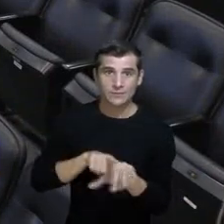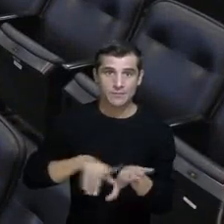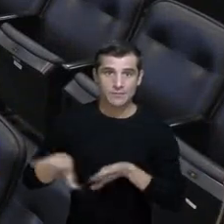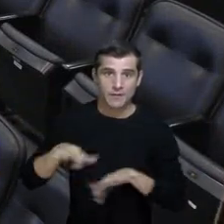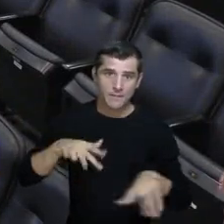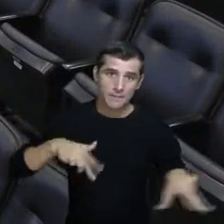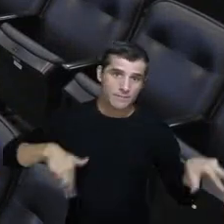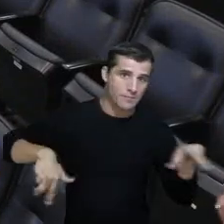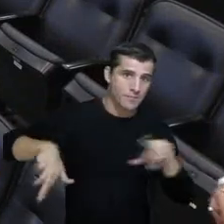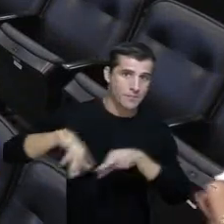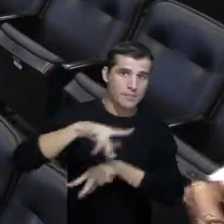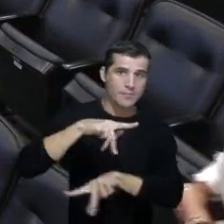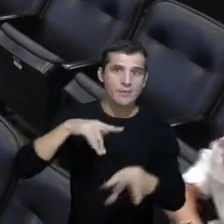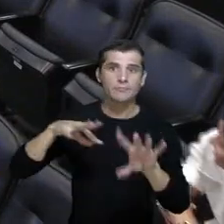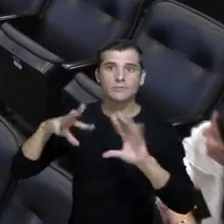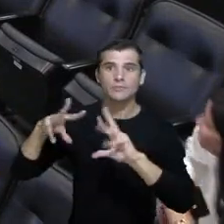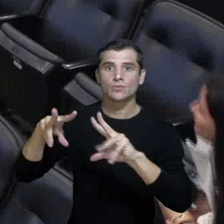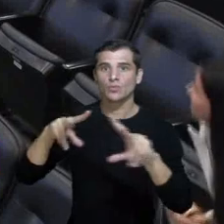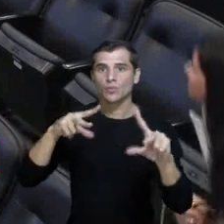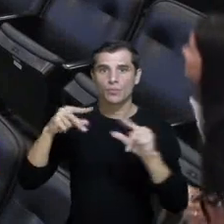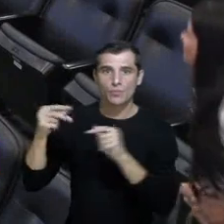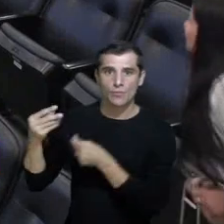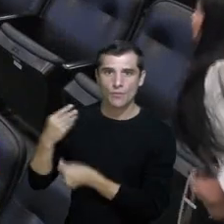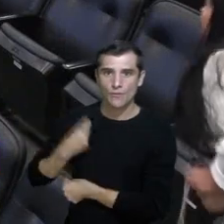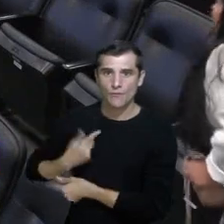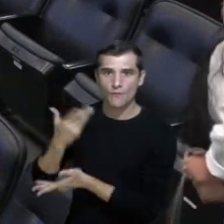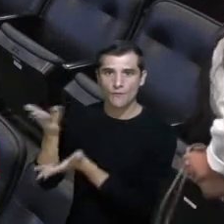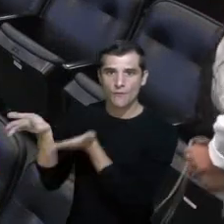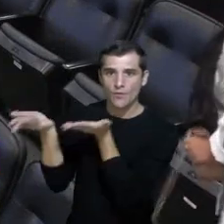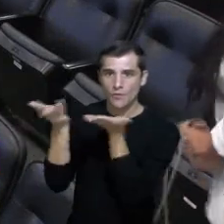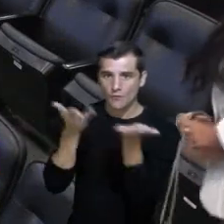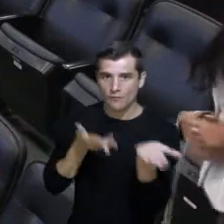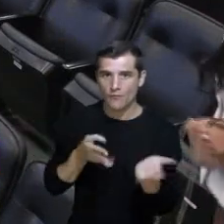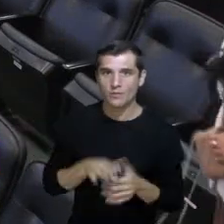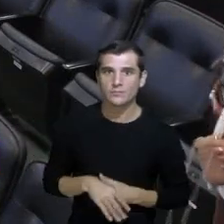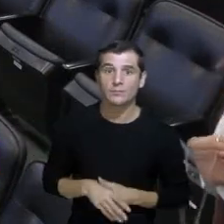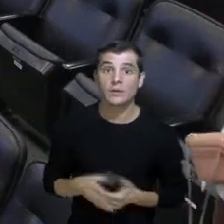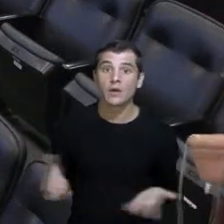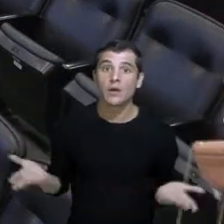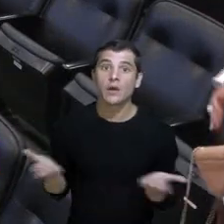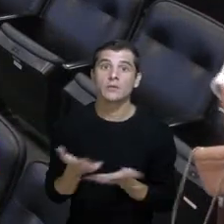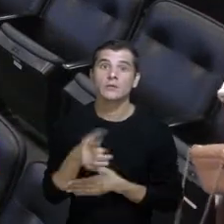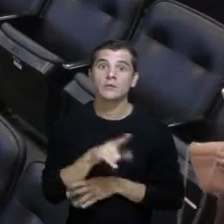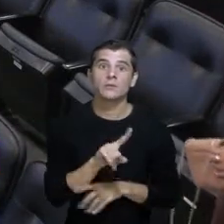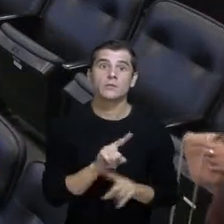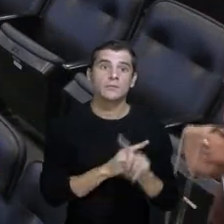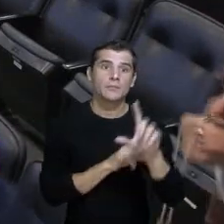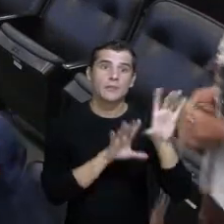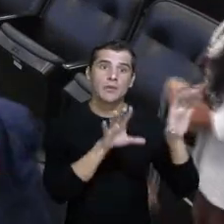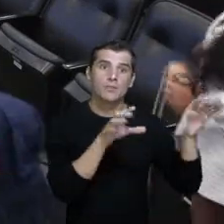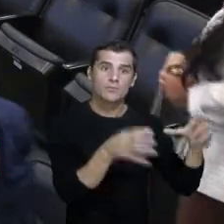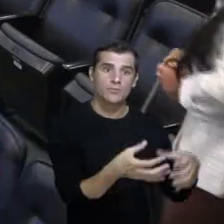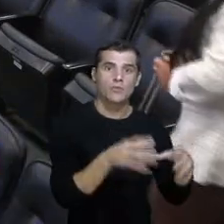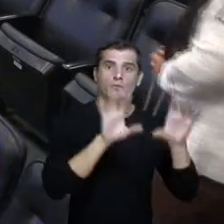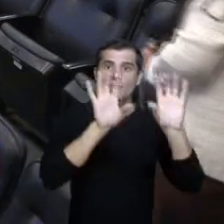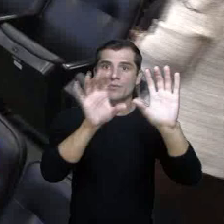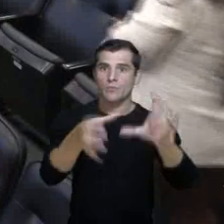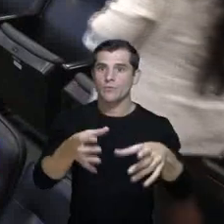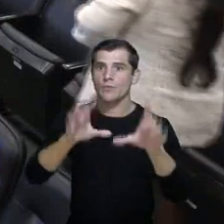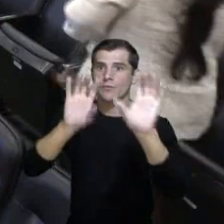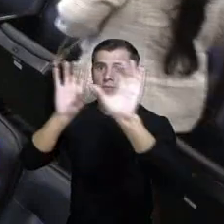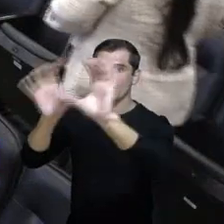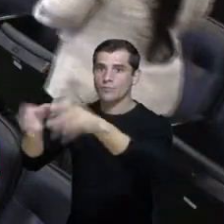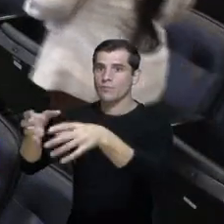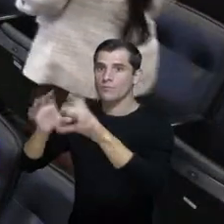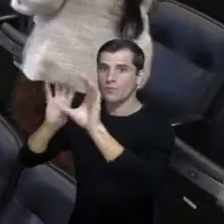todo mundo convidado Vamos fazer um aqui primeiro perto do púlpito um lá no fundo pode ser um aqui no centro e